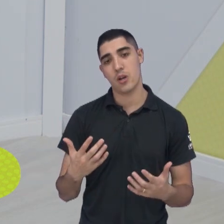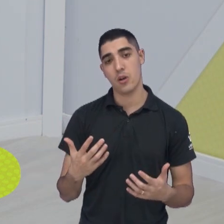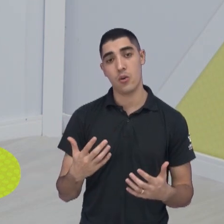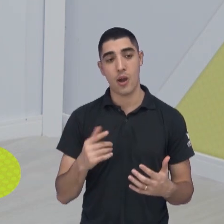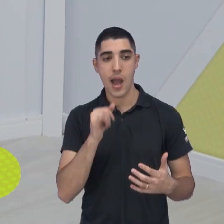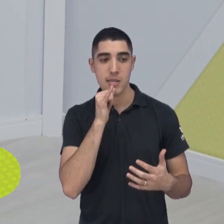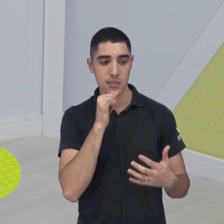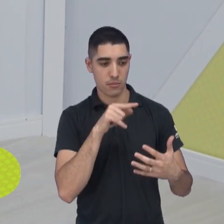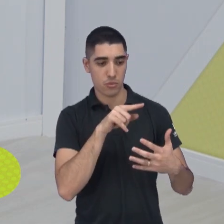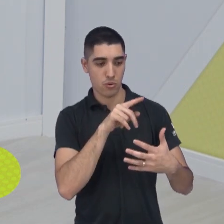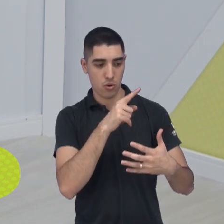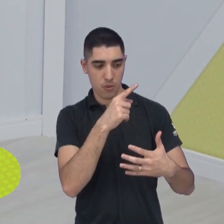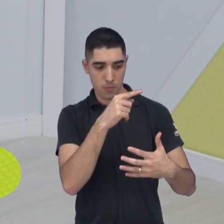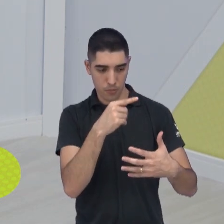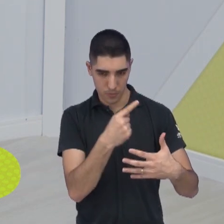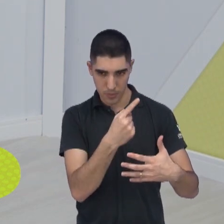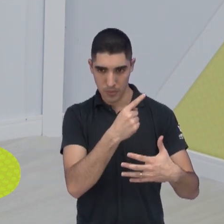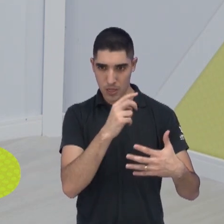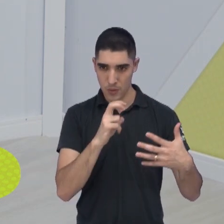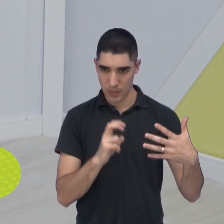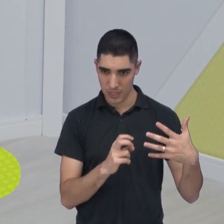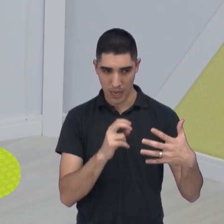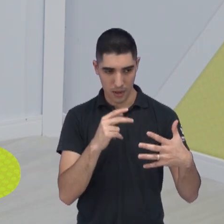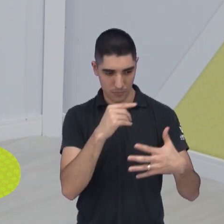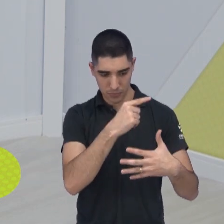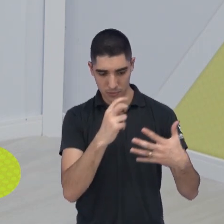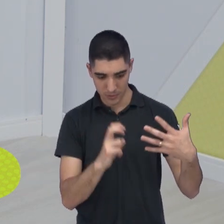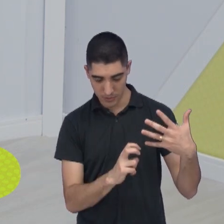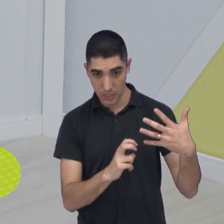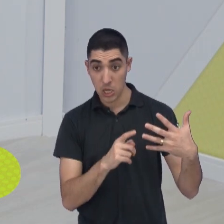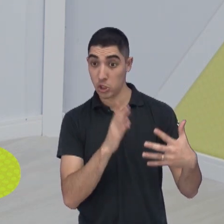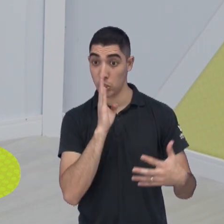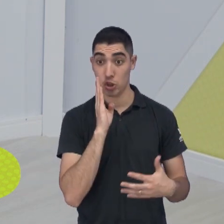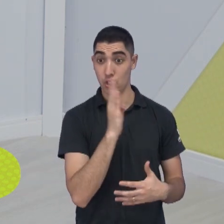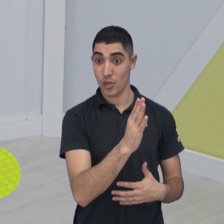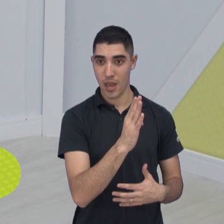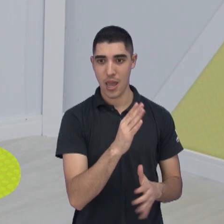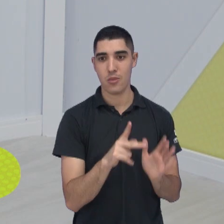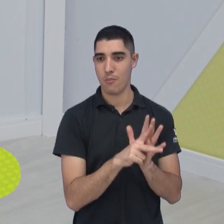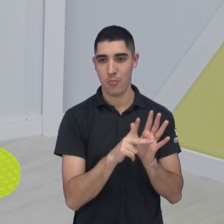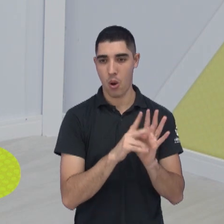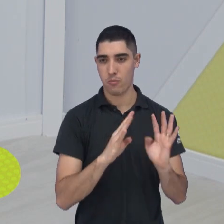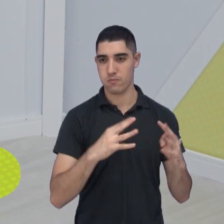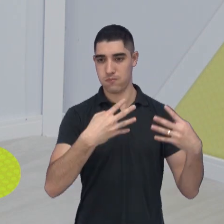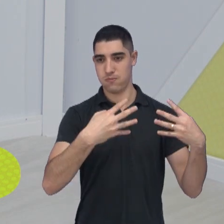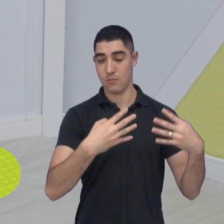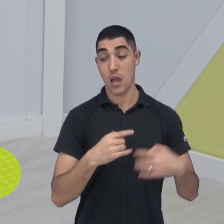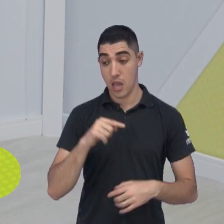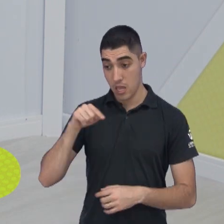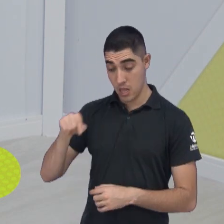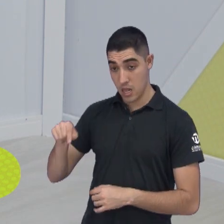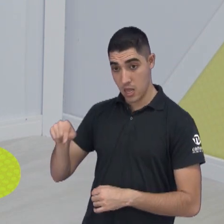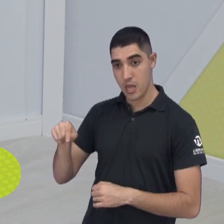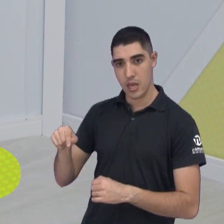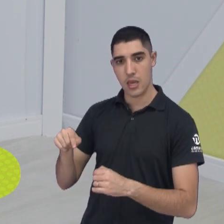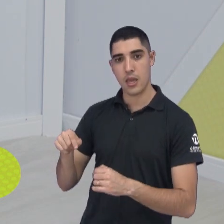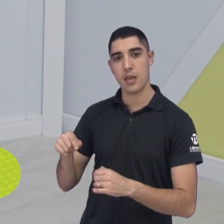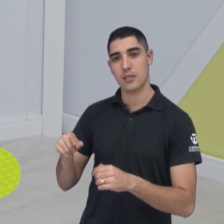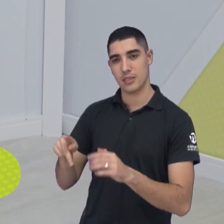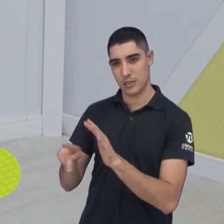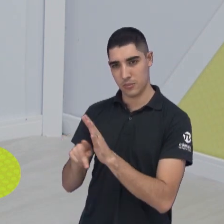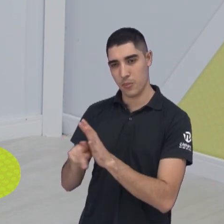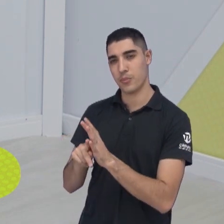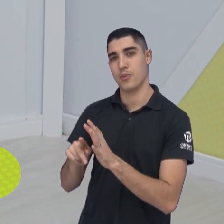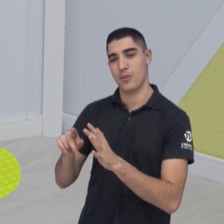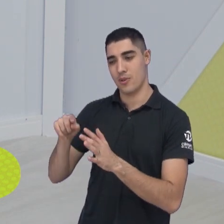5 primeiros do primeiro grupo avançam para a fase de mata-mata, e os 3 primeiros do segundo grupo que avançam também para o